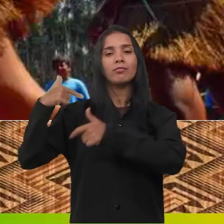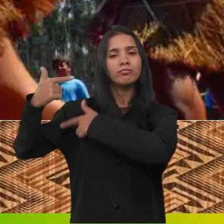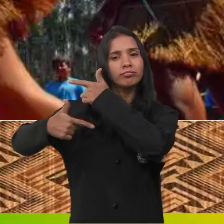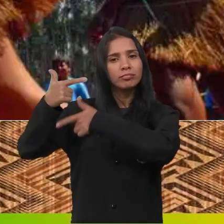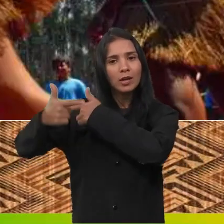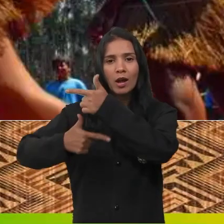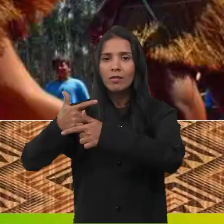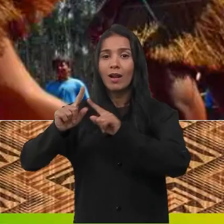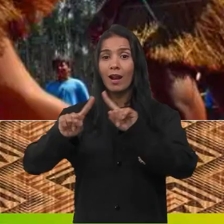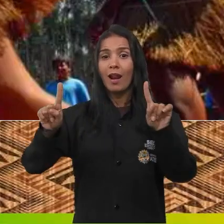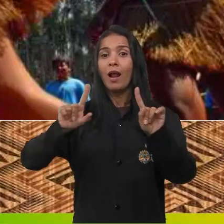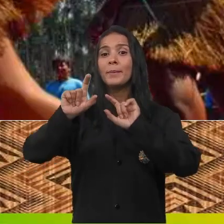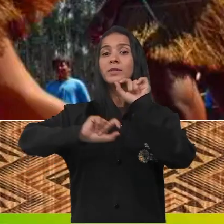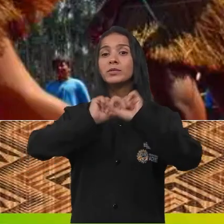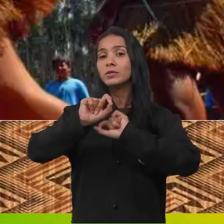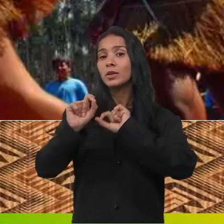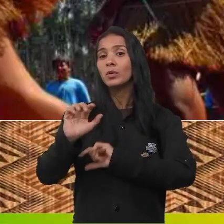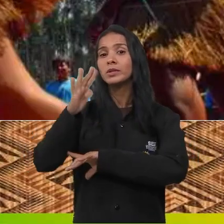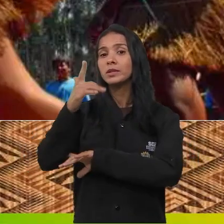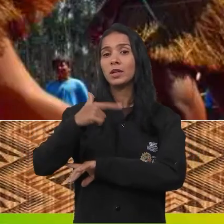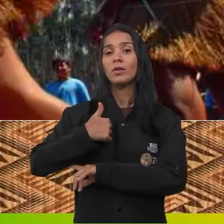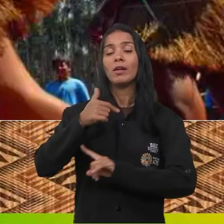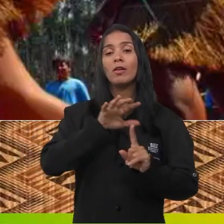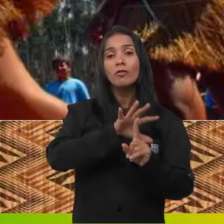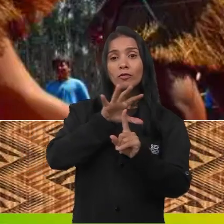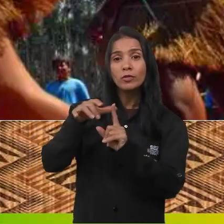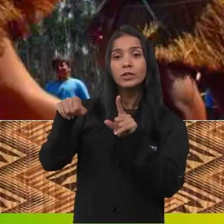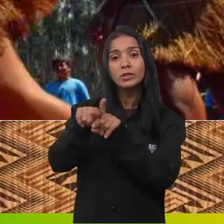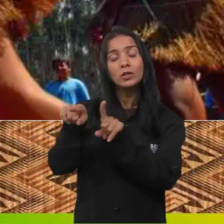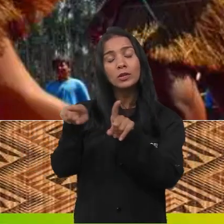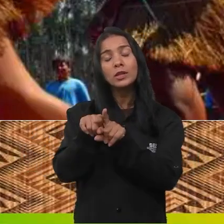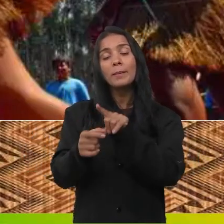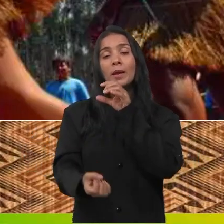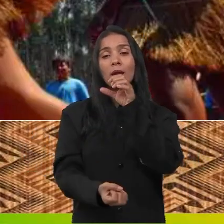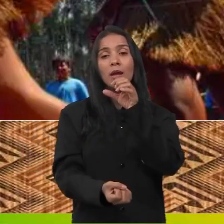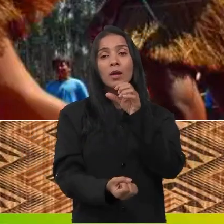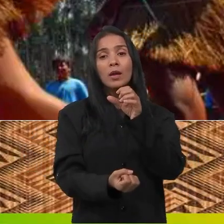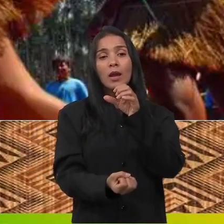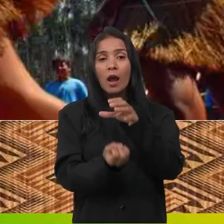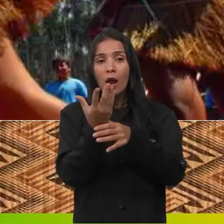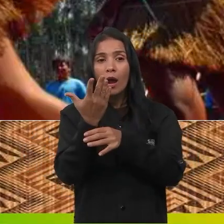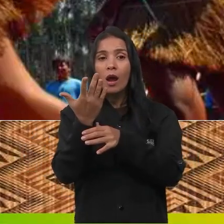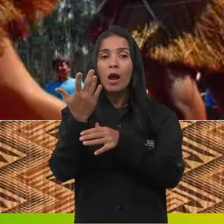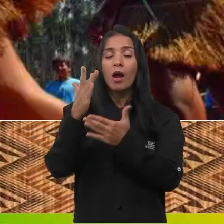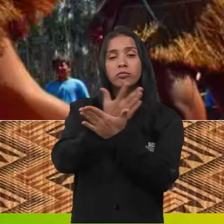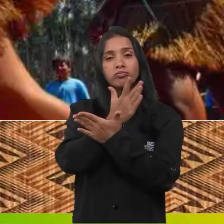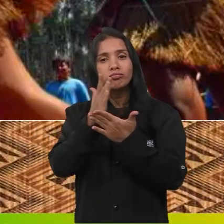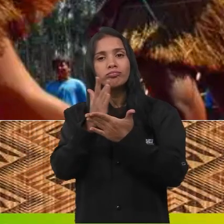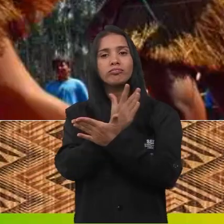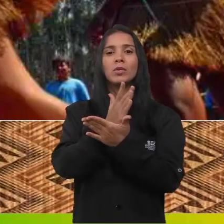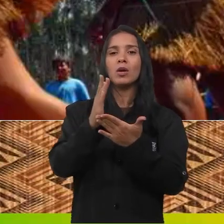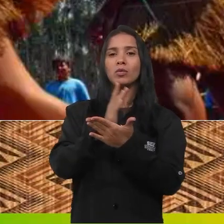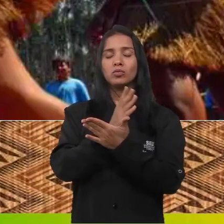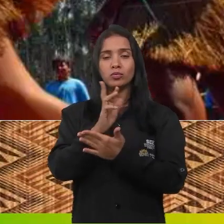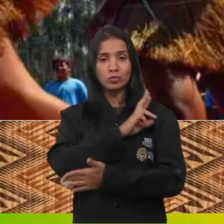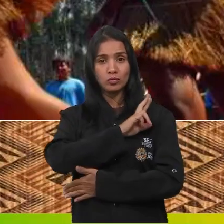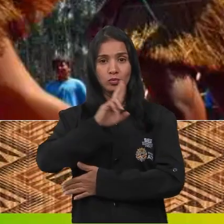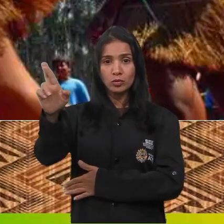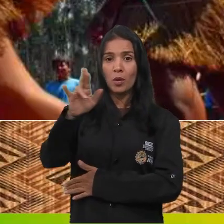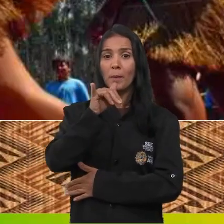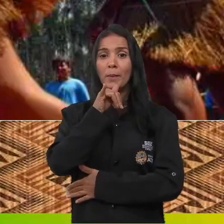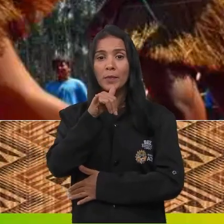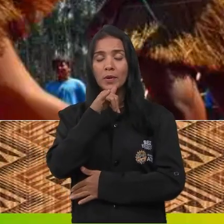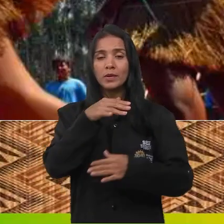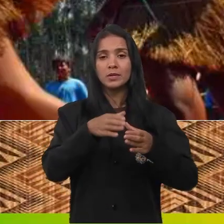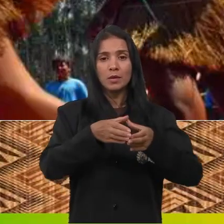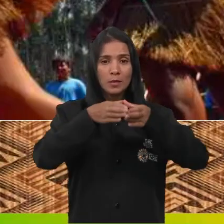movimentos religiosos que foram surgindo justamente aqui no Acre, tá? A gente vai pegar aí o exemplo